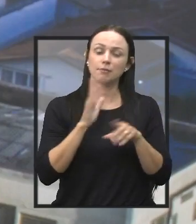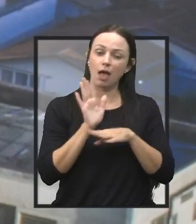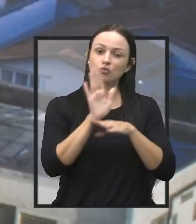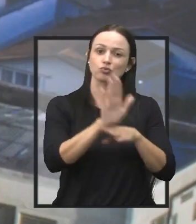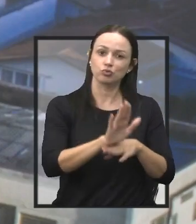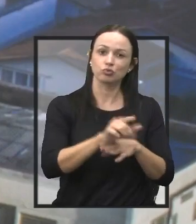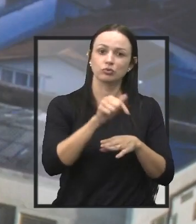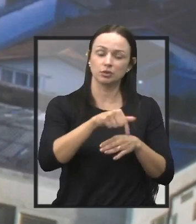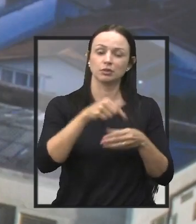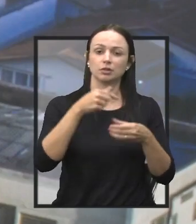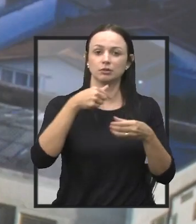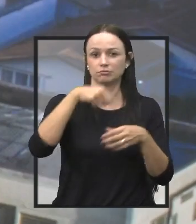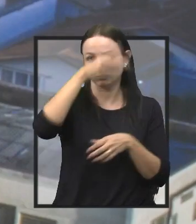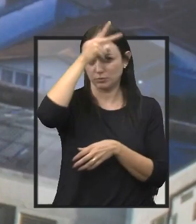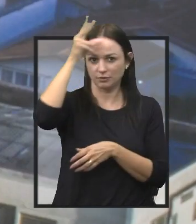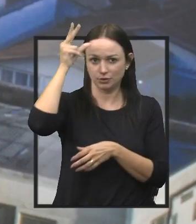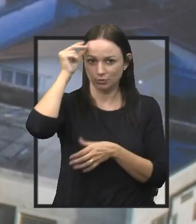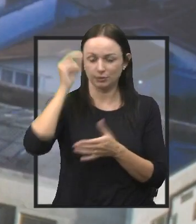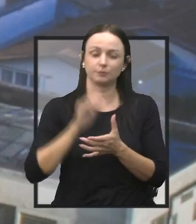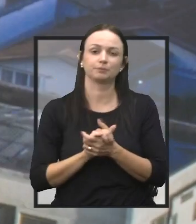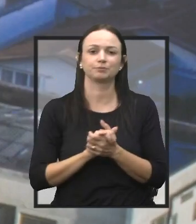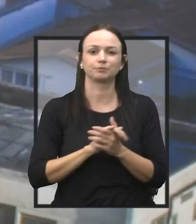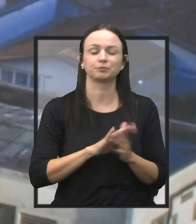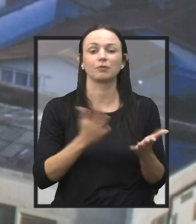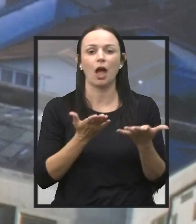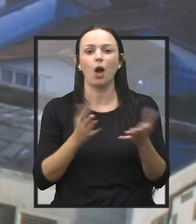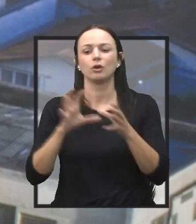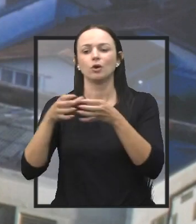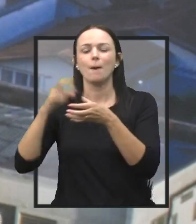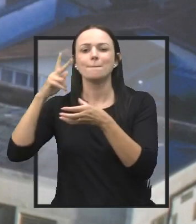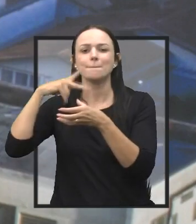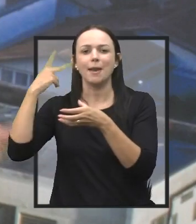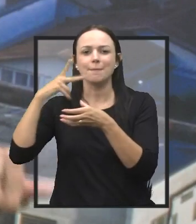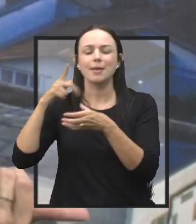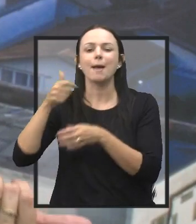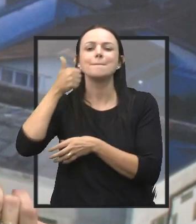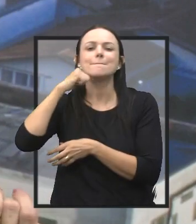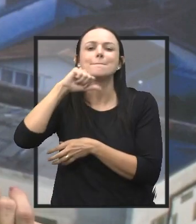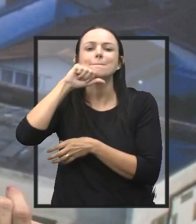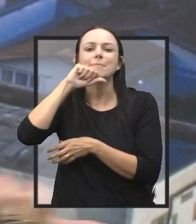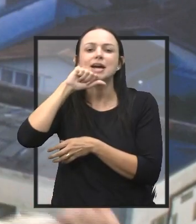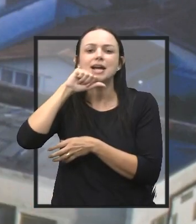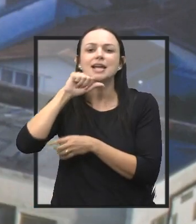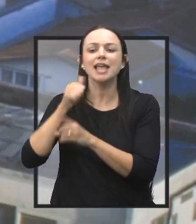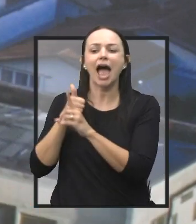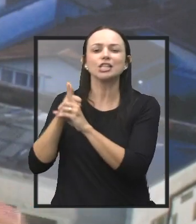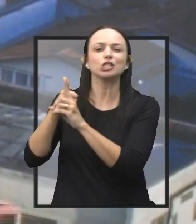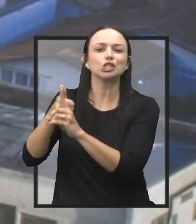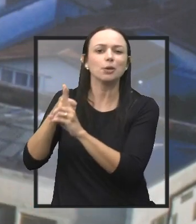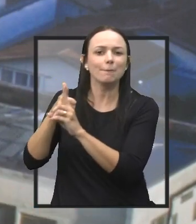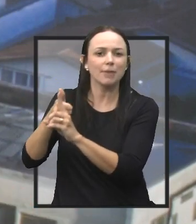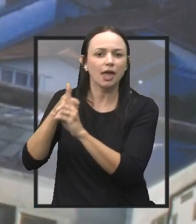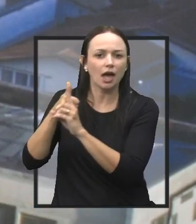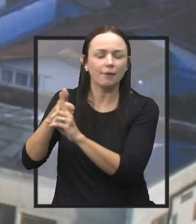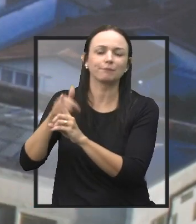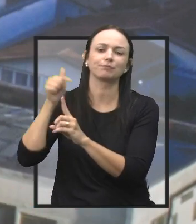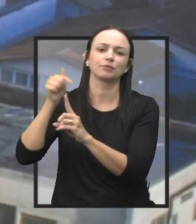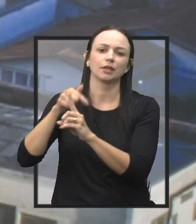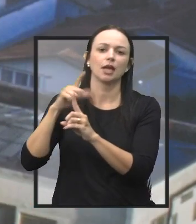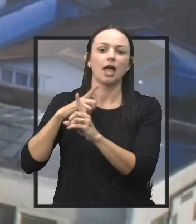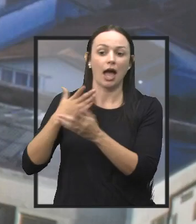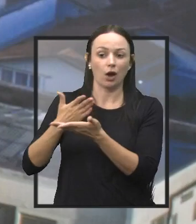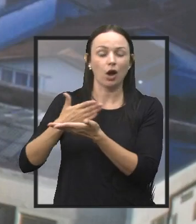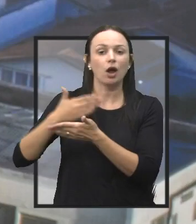do município. A Frente Parlamentar das Mães Atípicas, ela foi aprovada recentemente, então ela está no